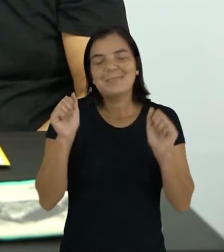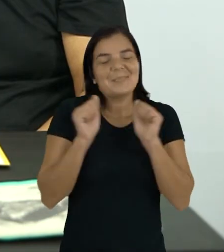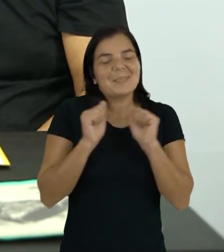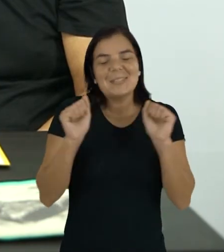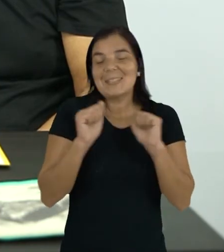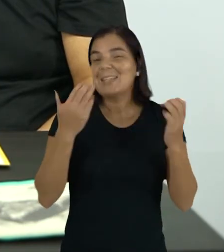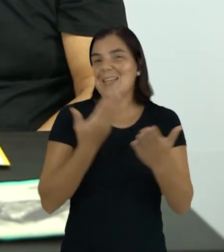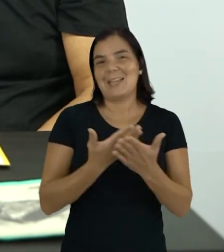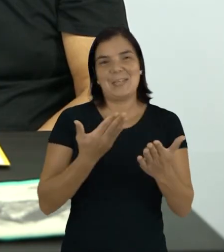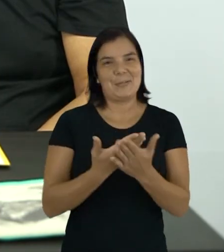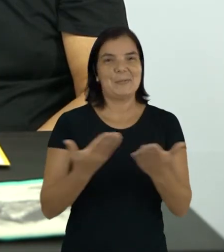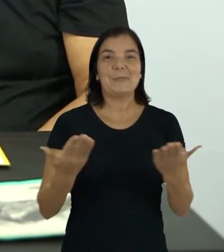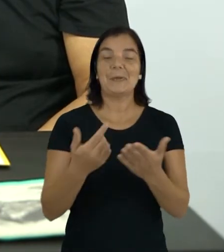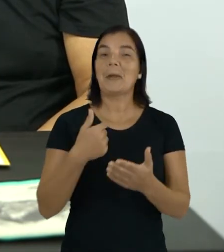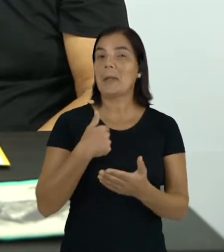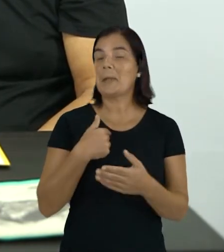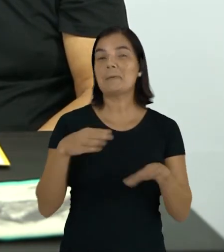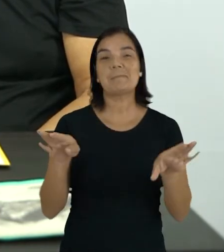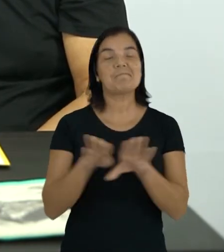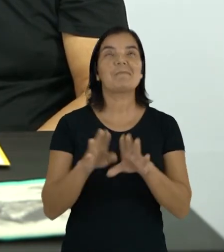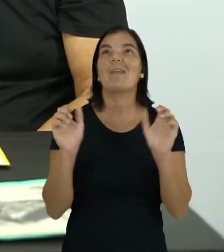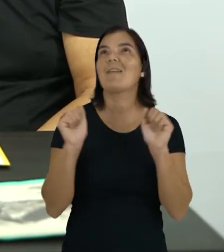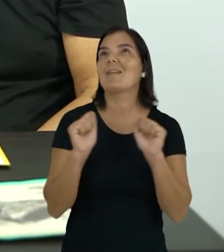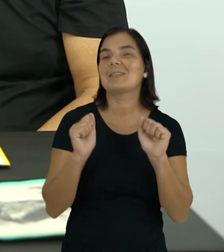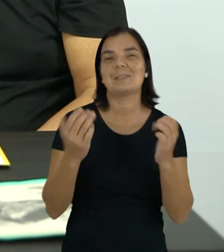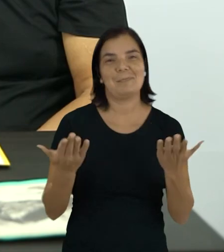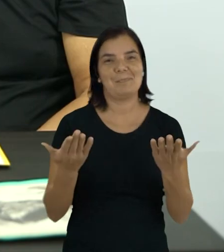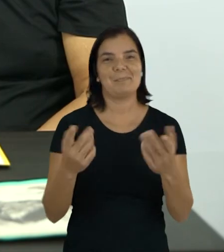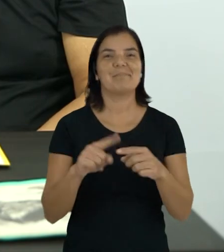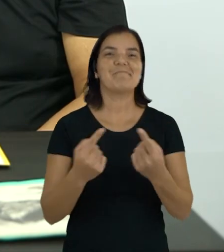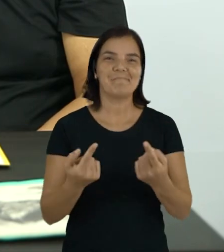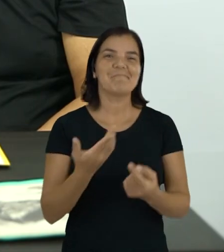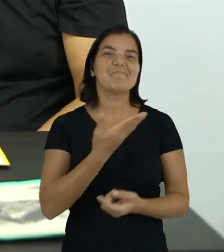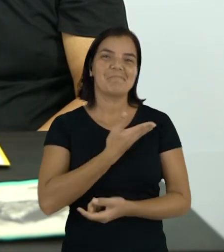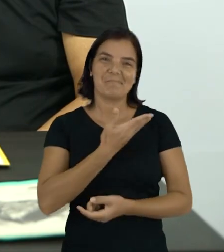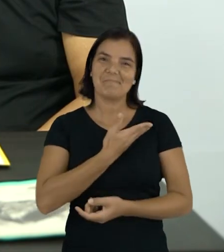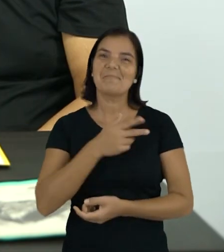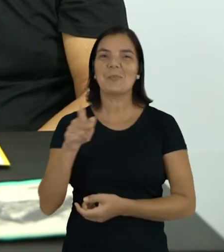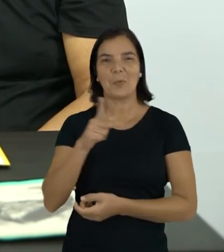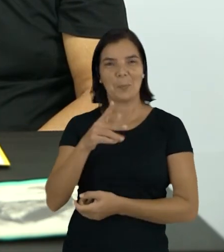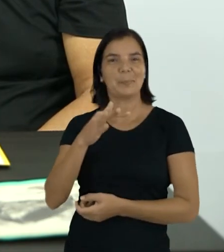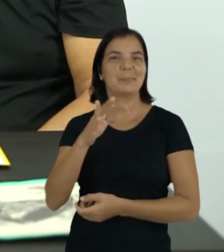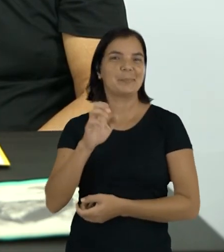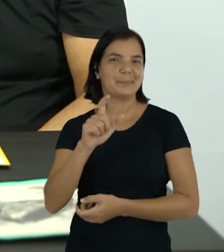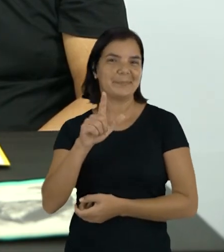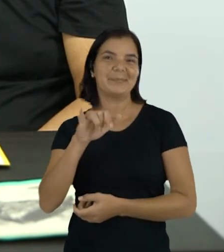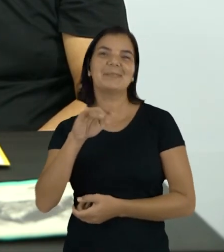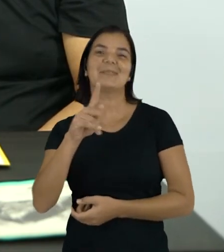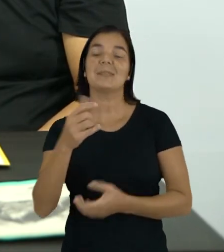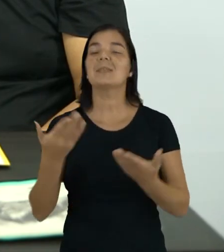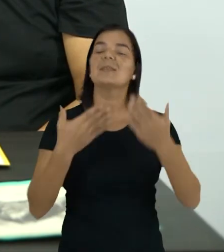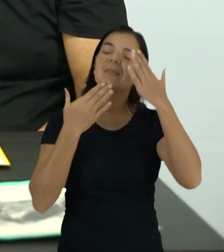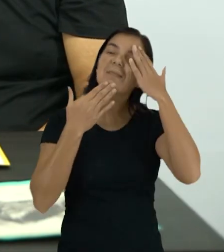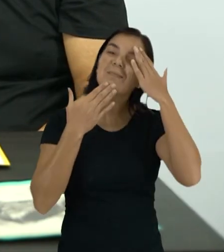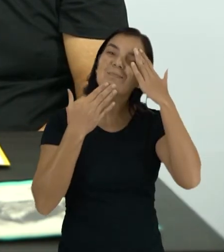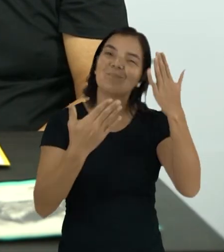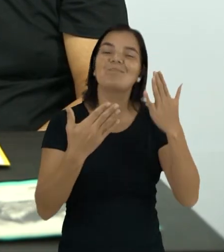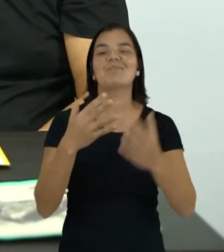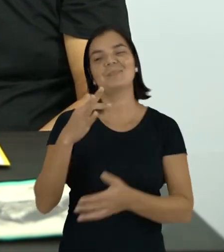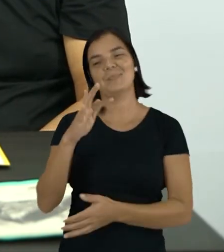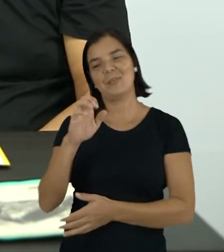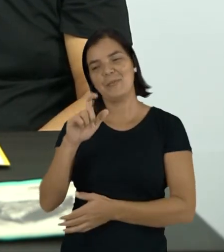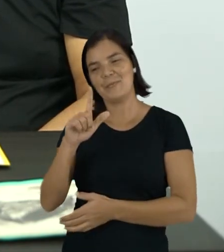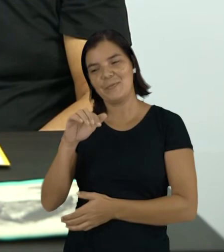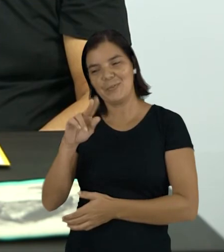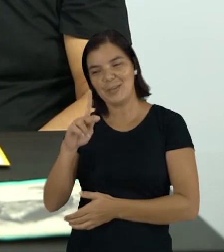adorou essa aula de hoje. Eu, particularmente, adorei. Meu amigo professor Felipe. Eu quero agradecer, Felipe,